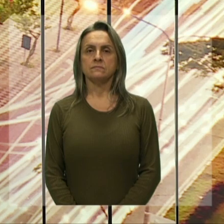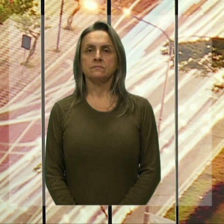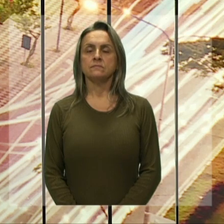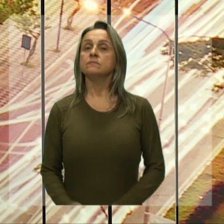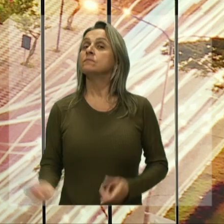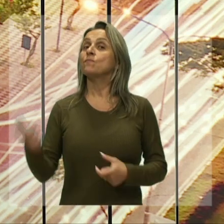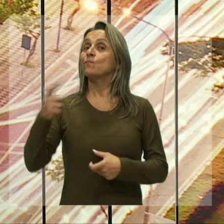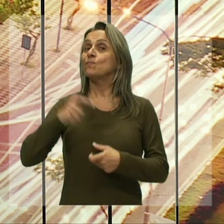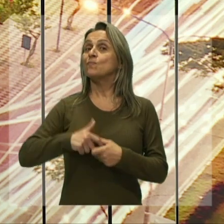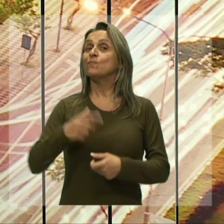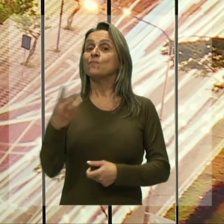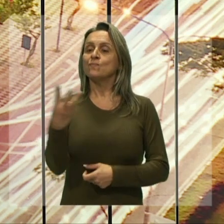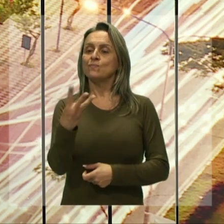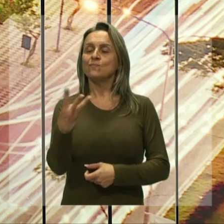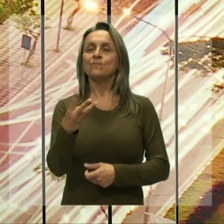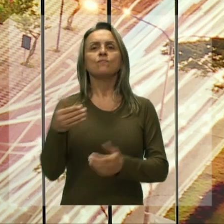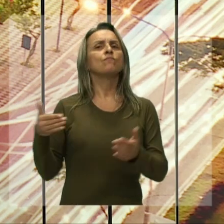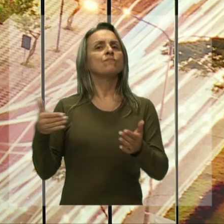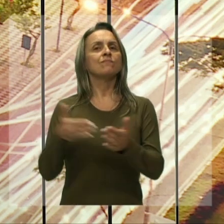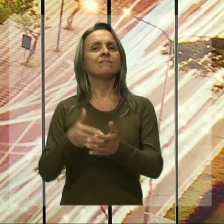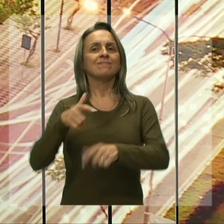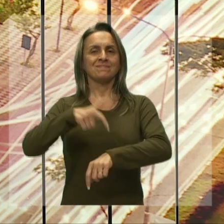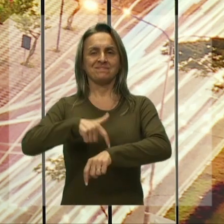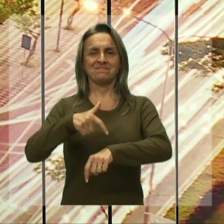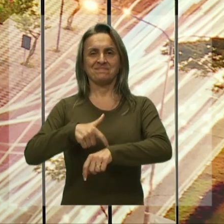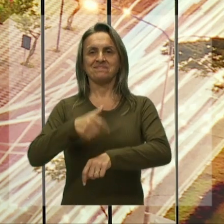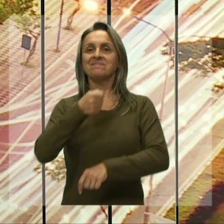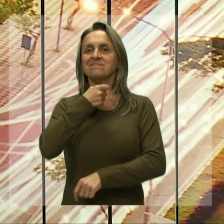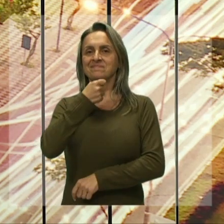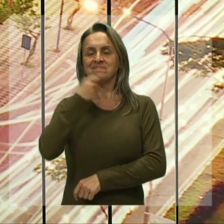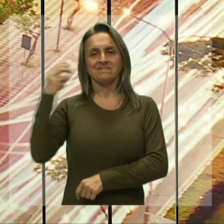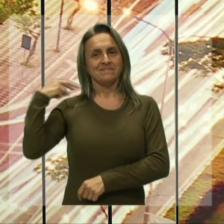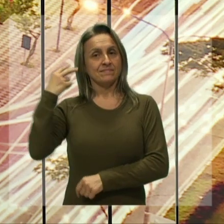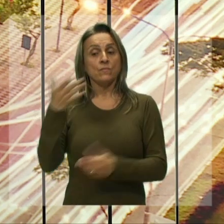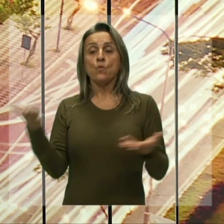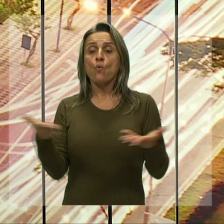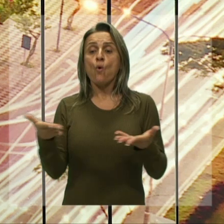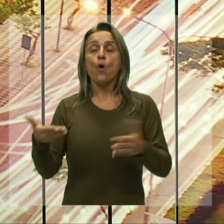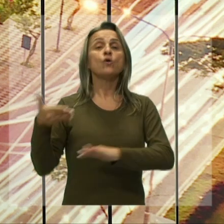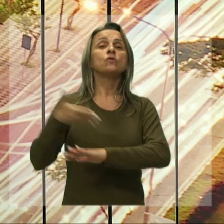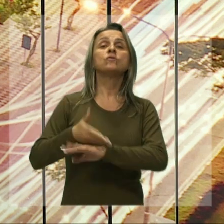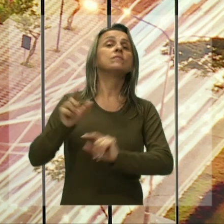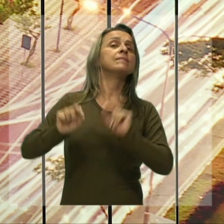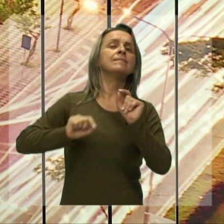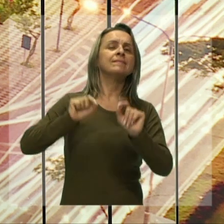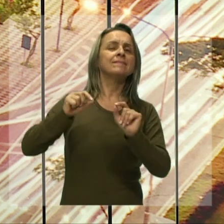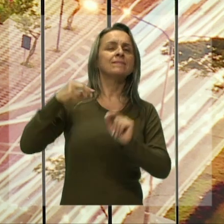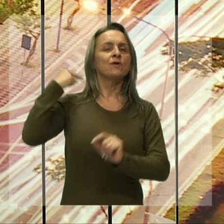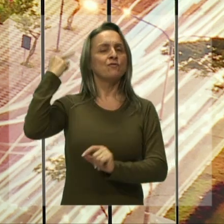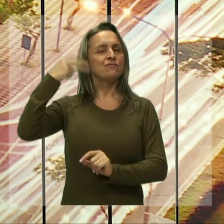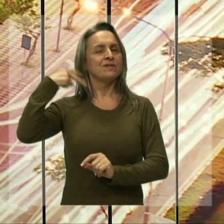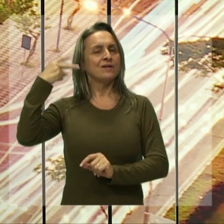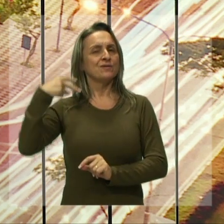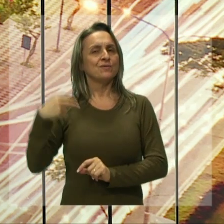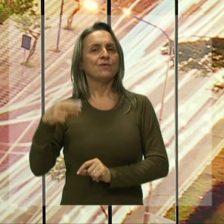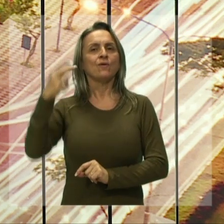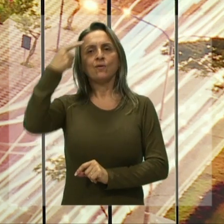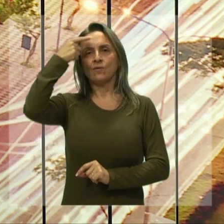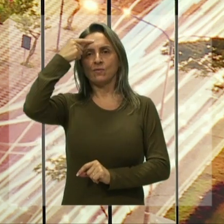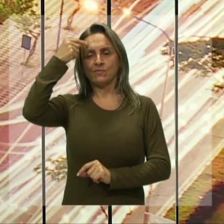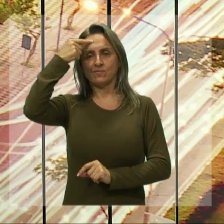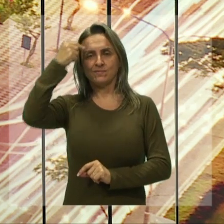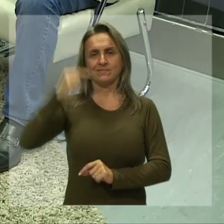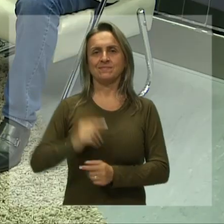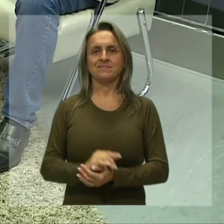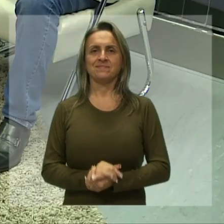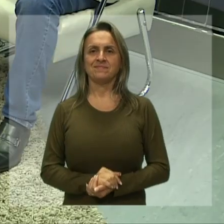Voltamos com o terceiro e último bloco do Fala Vereador. Hoje está conosco o vereador do Podemos, Rubens